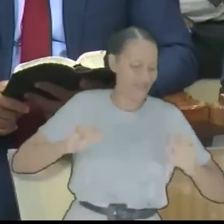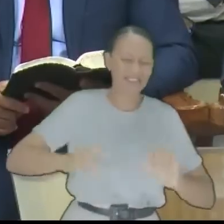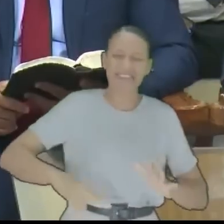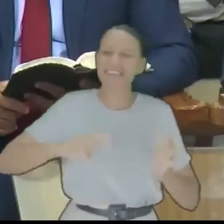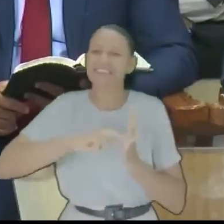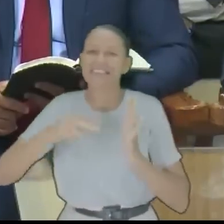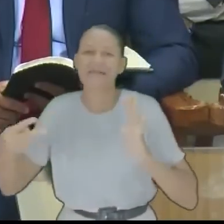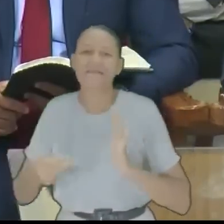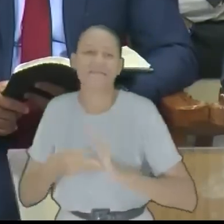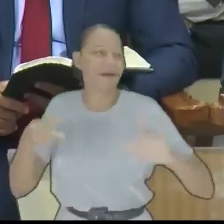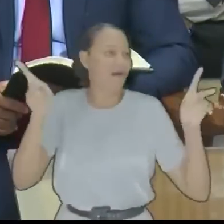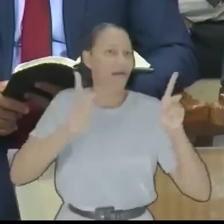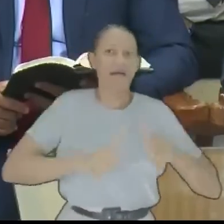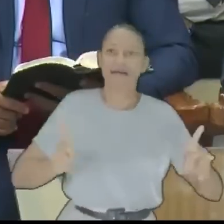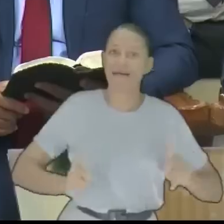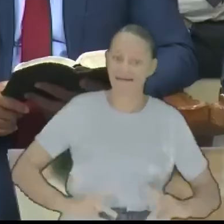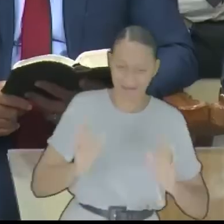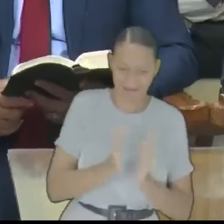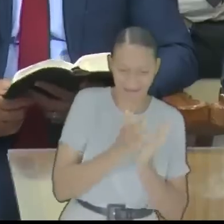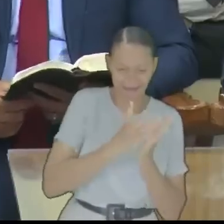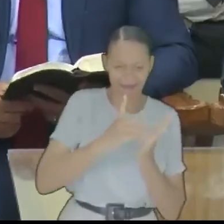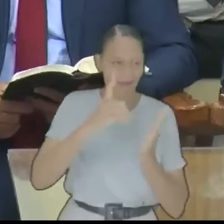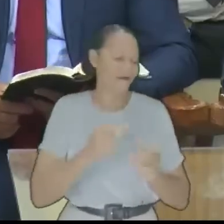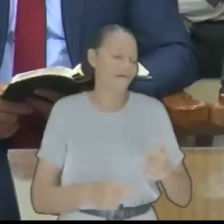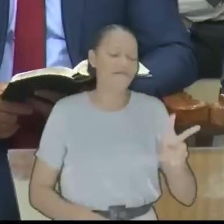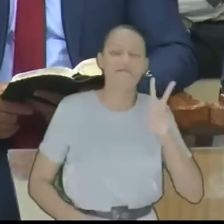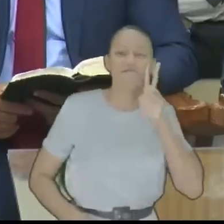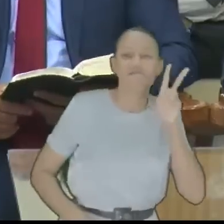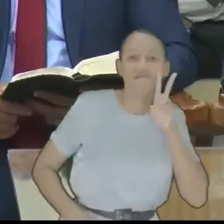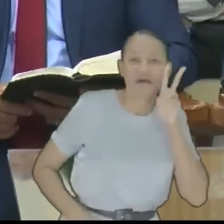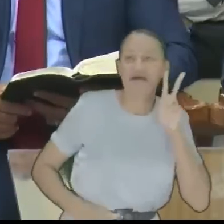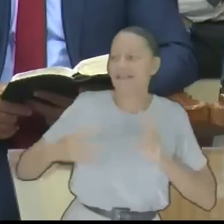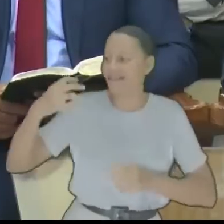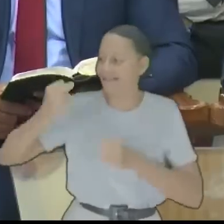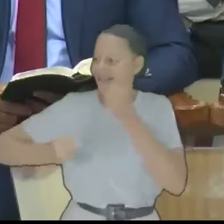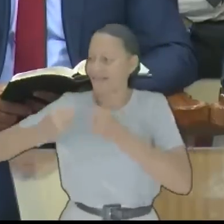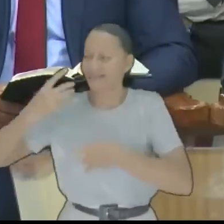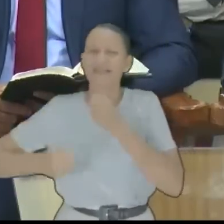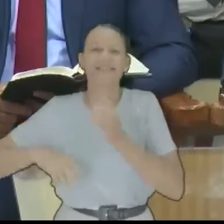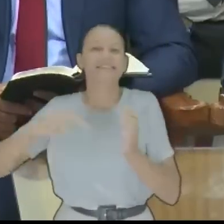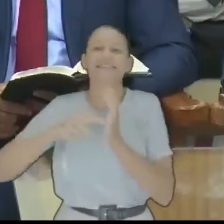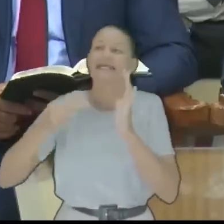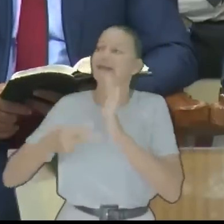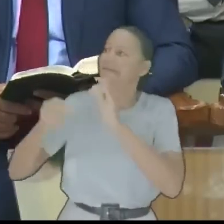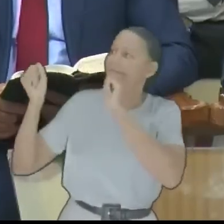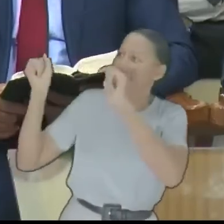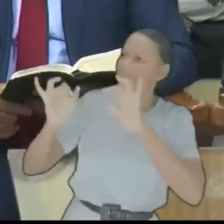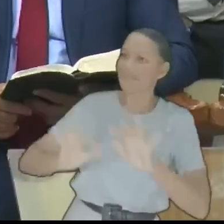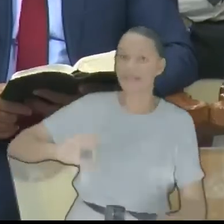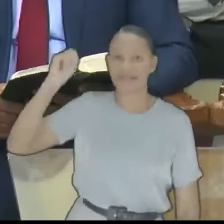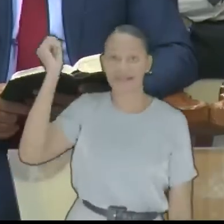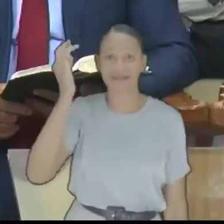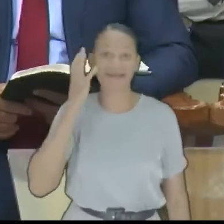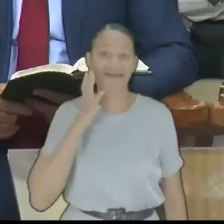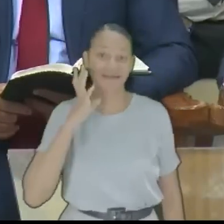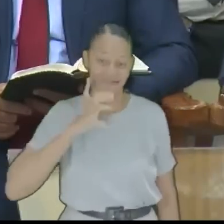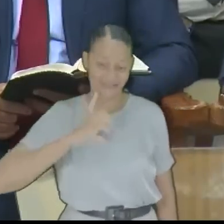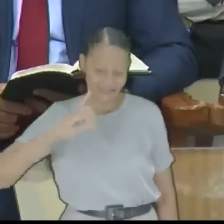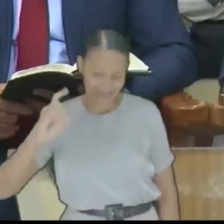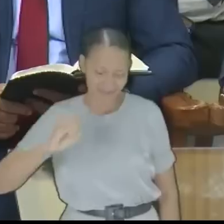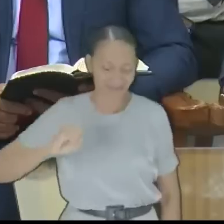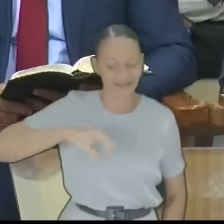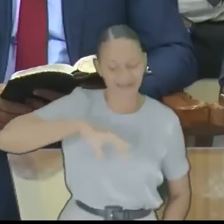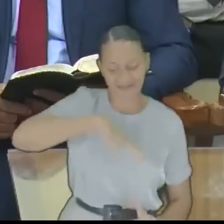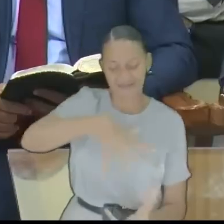de paz. Na Bíblia, vinho e leite é sinal da bênção e da graça de Deus sobre a face